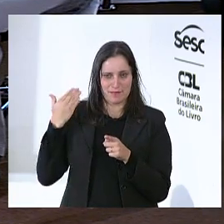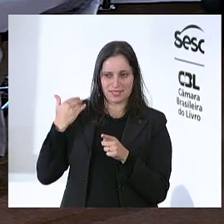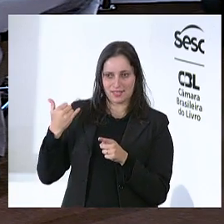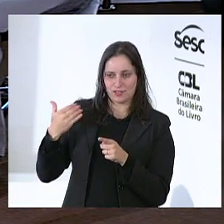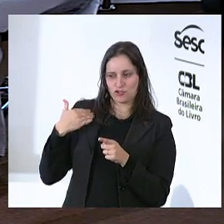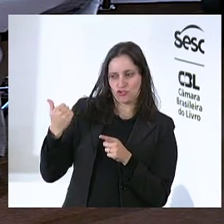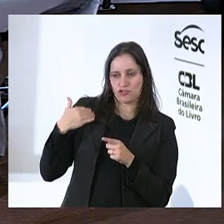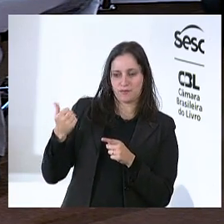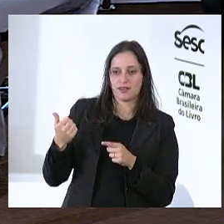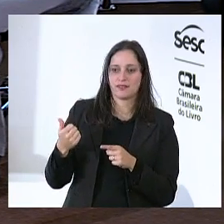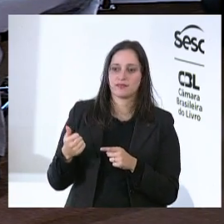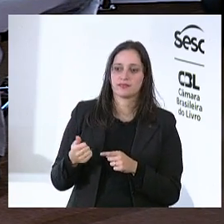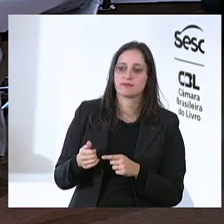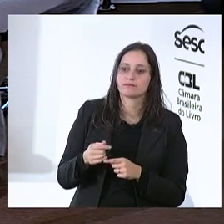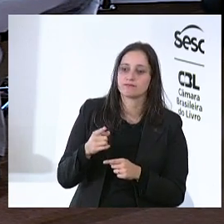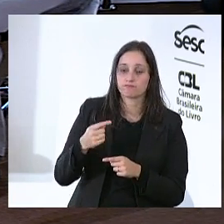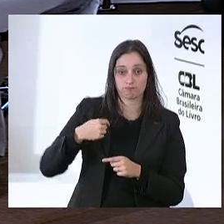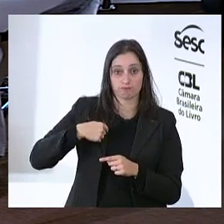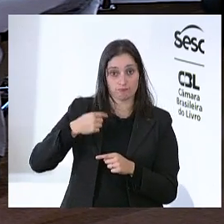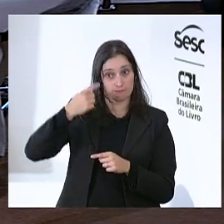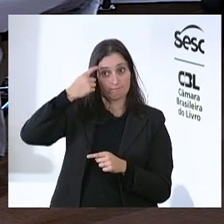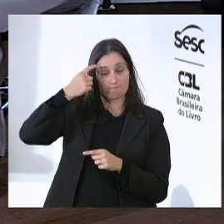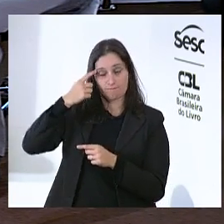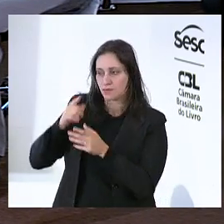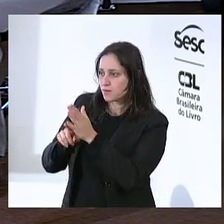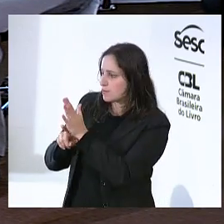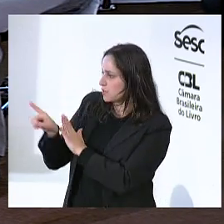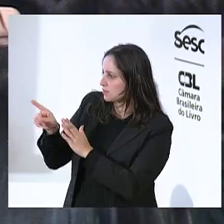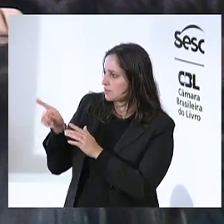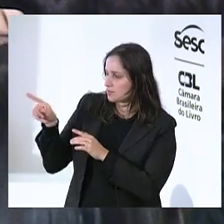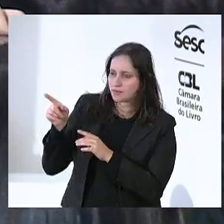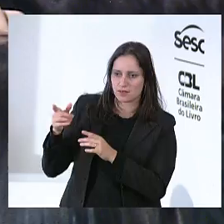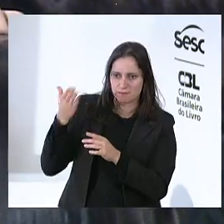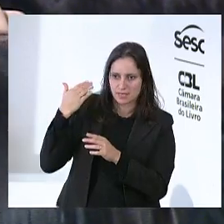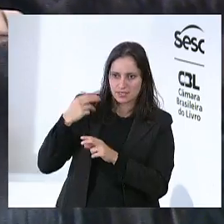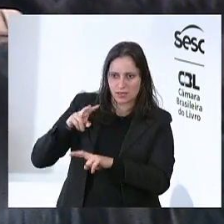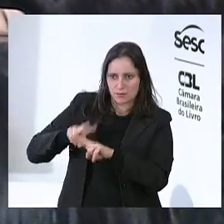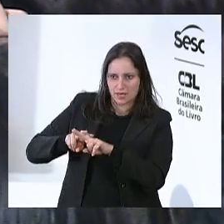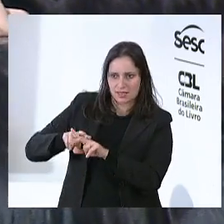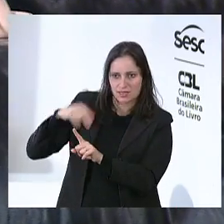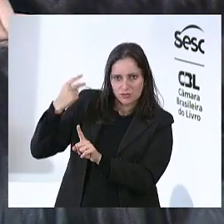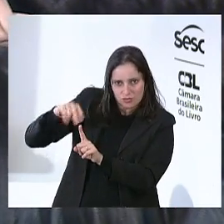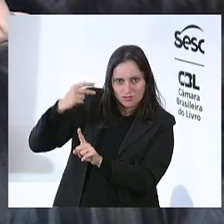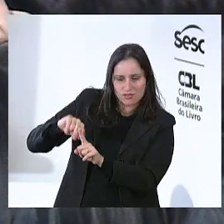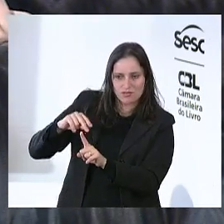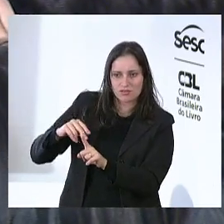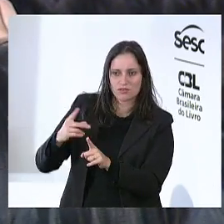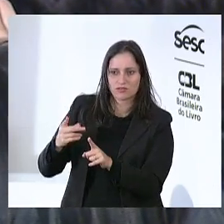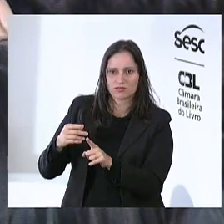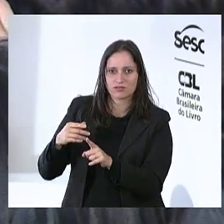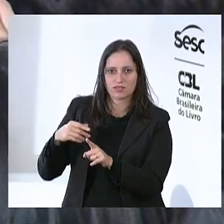Eu queria saber se as torturas que você sofreu no período vieram a interferir no seu período